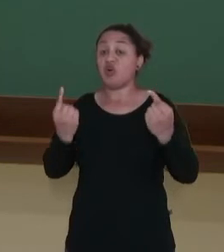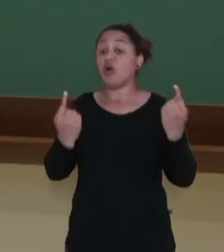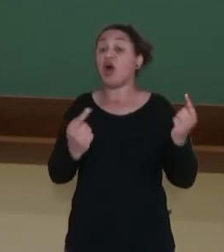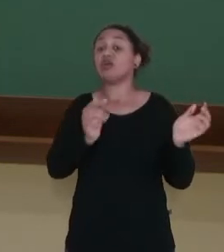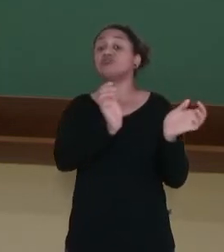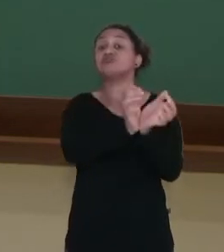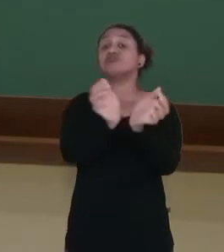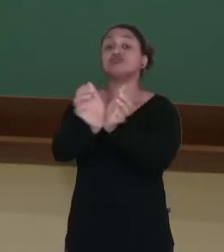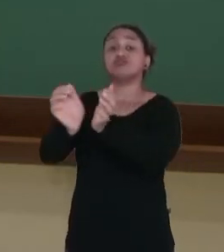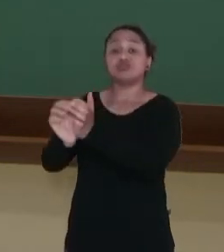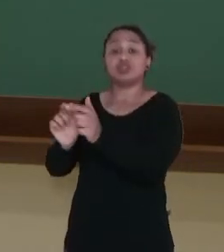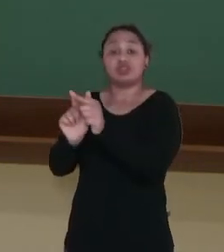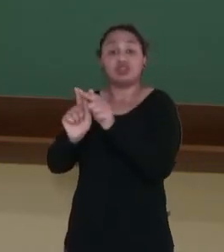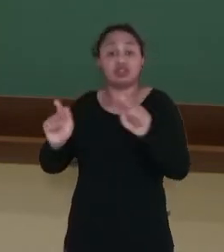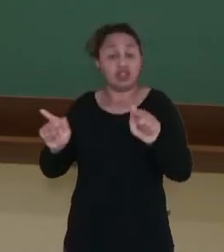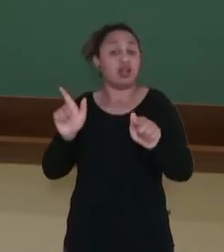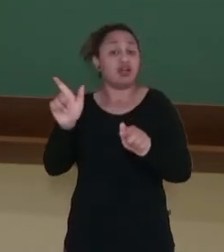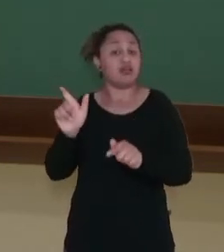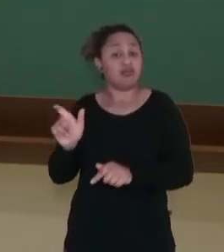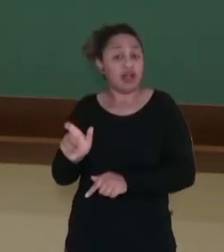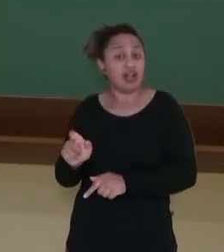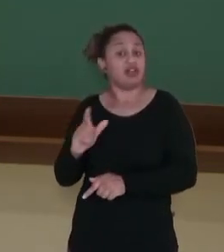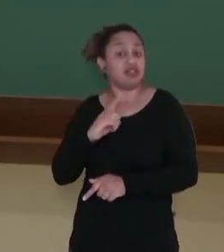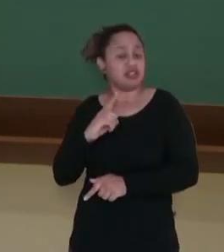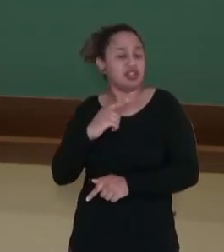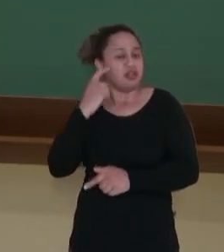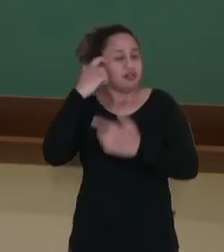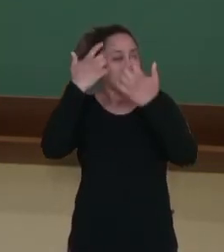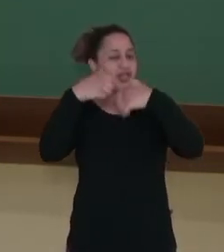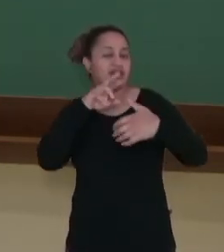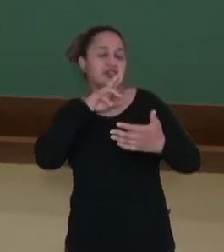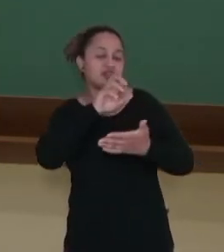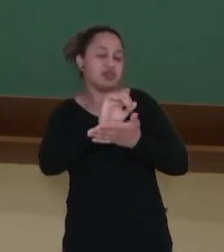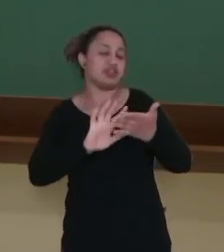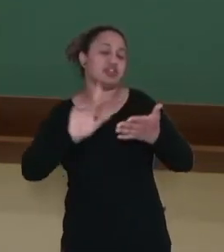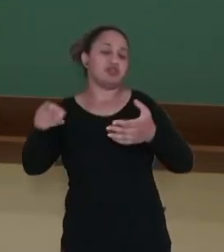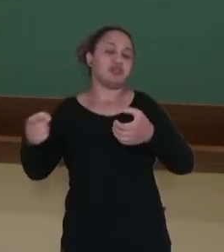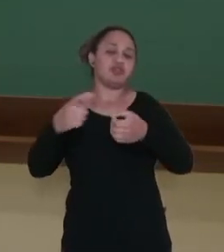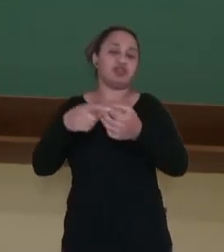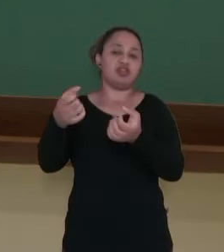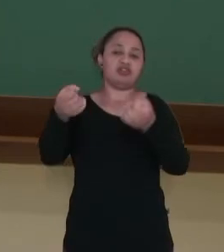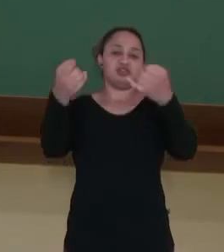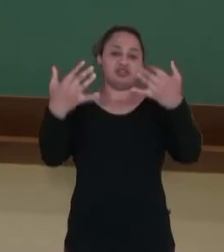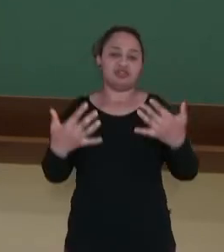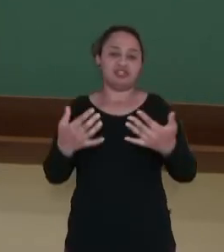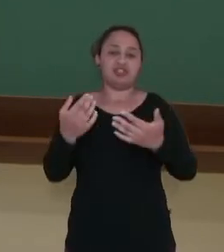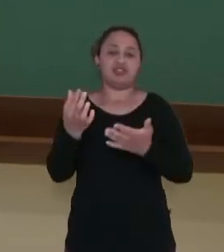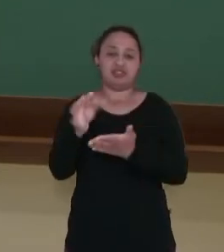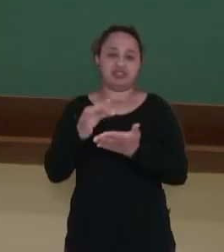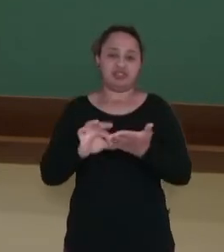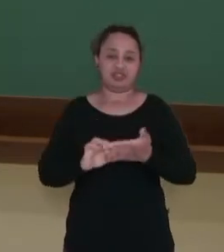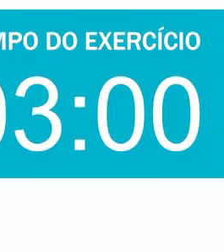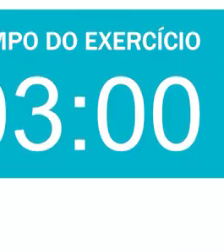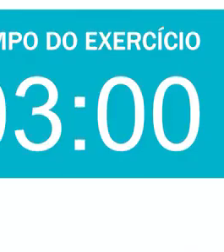gramatical pertence essas palavras? Pensa um pouquinho que eu volto já já comentando essas questões com vocês.